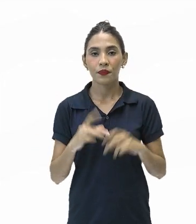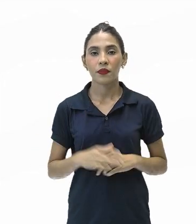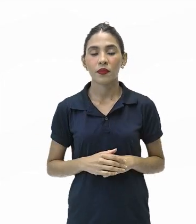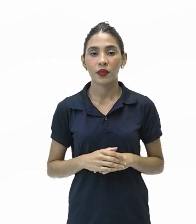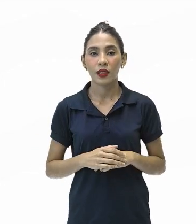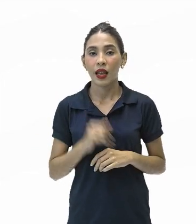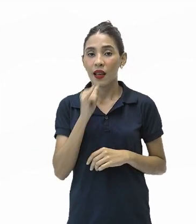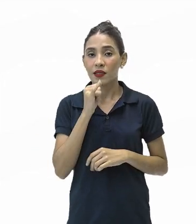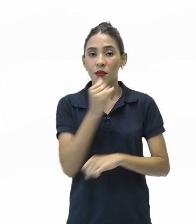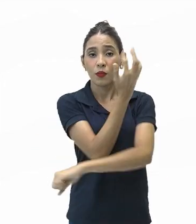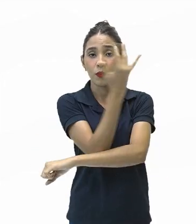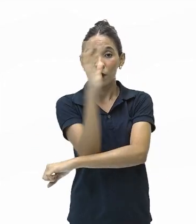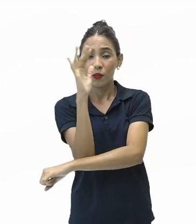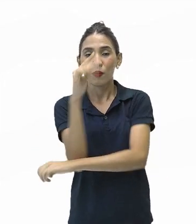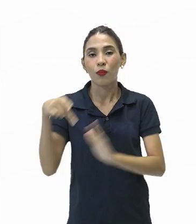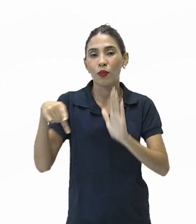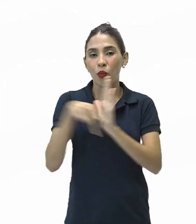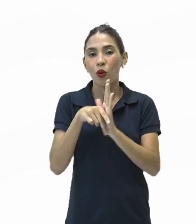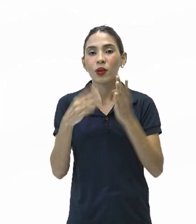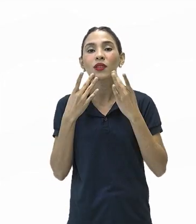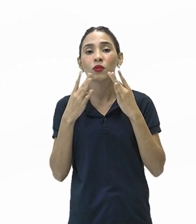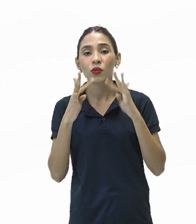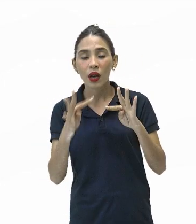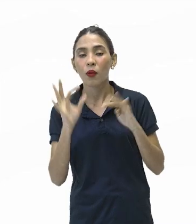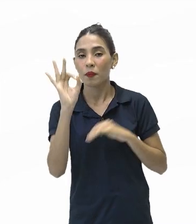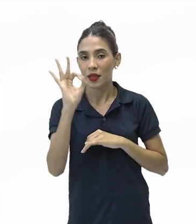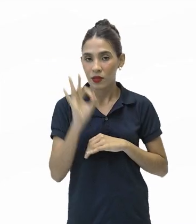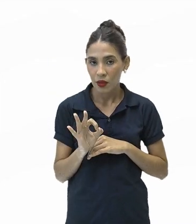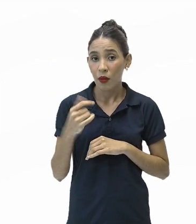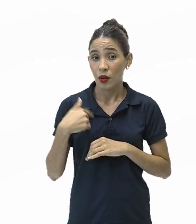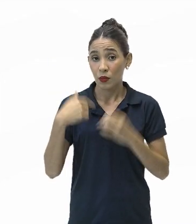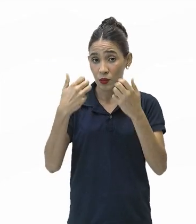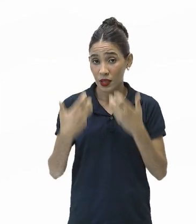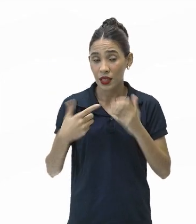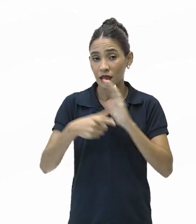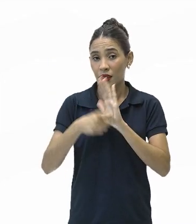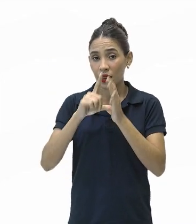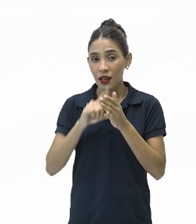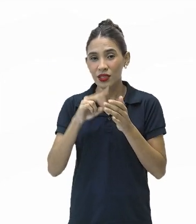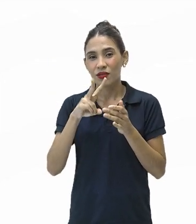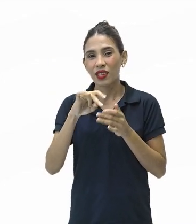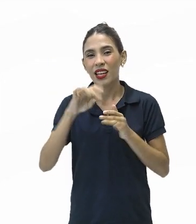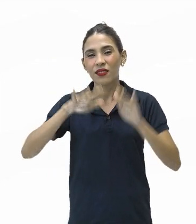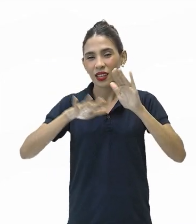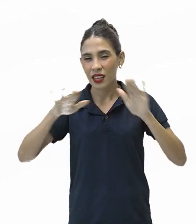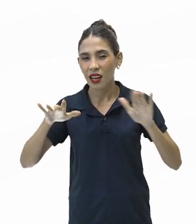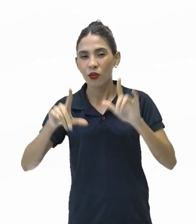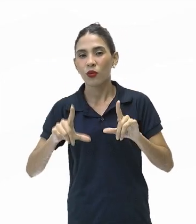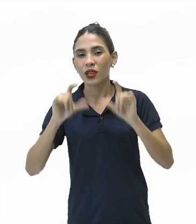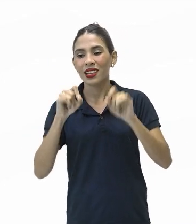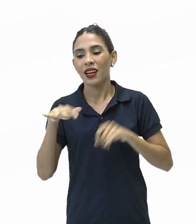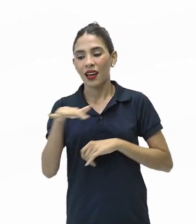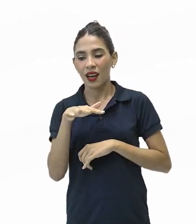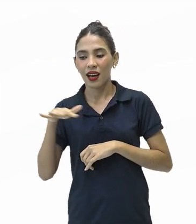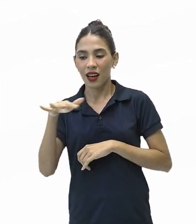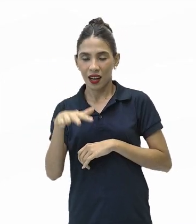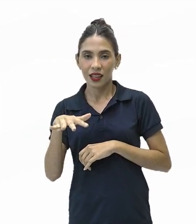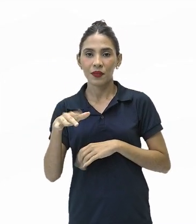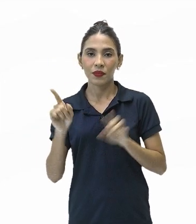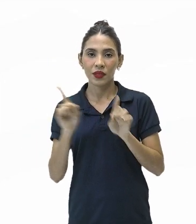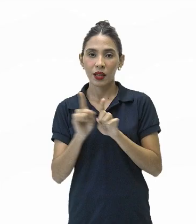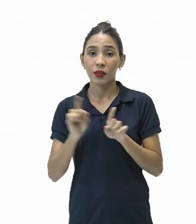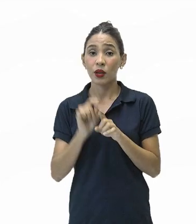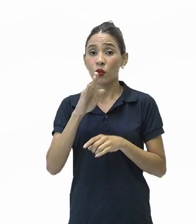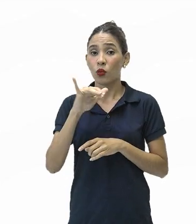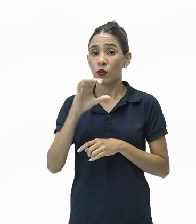com vegetação nativa. O percentual, como eu havia falado para vocês, ele vai variar conforme a região, né, conforme o